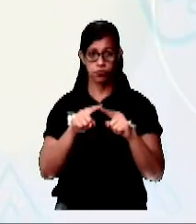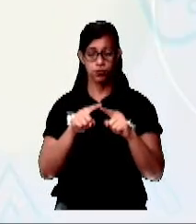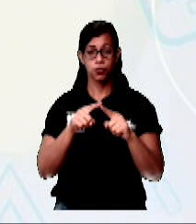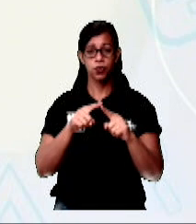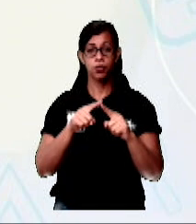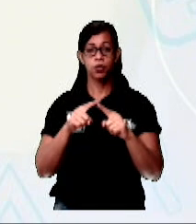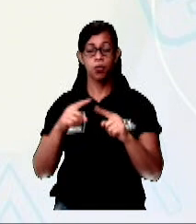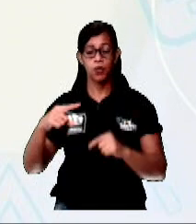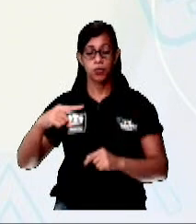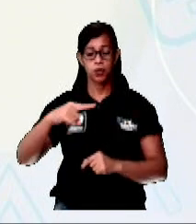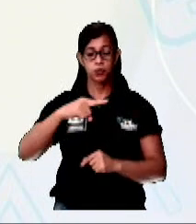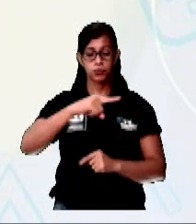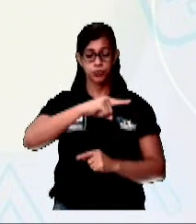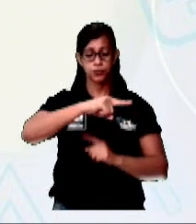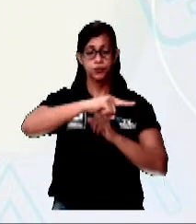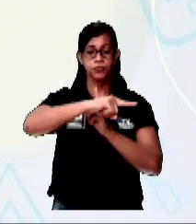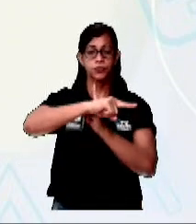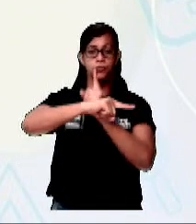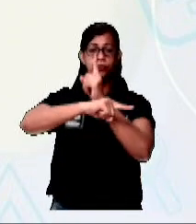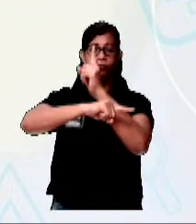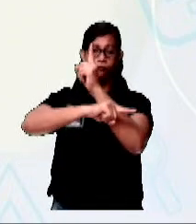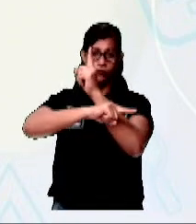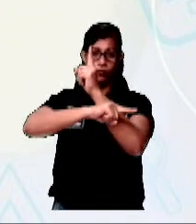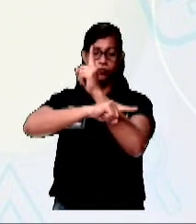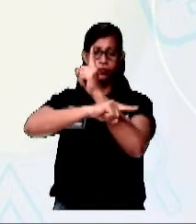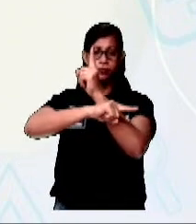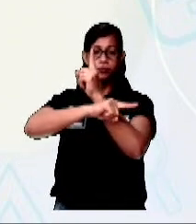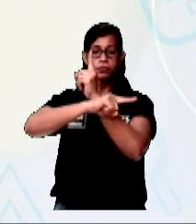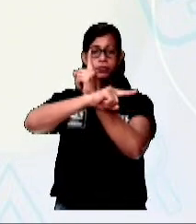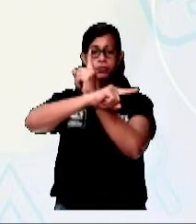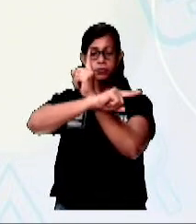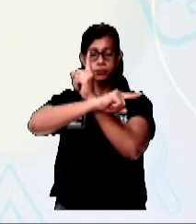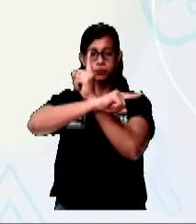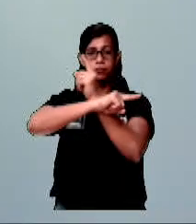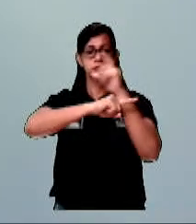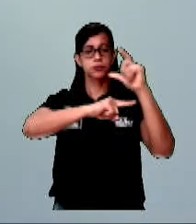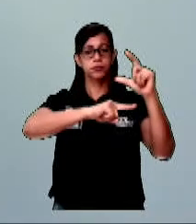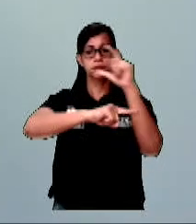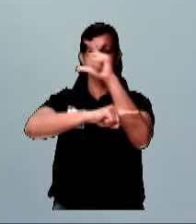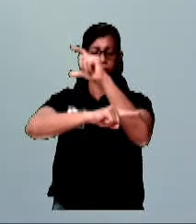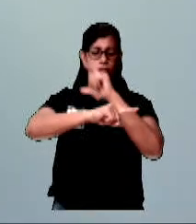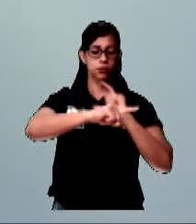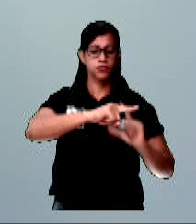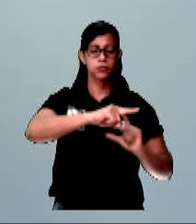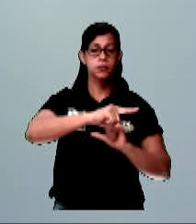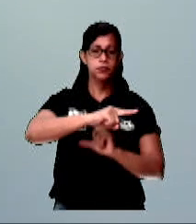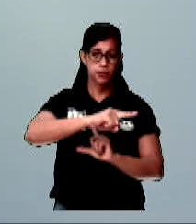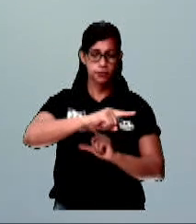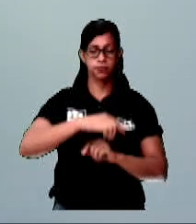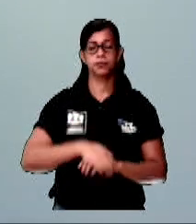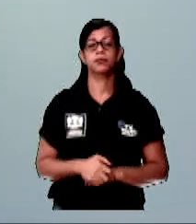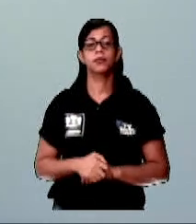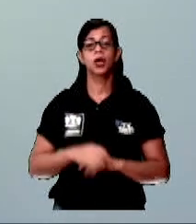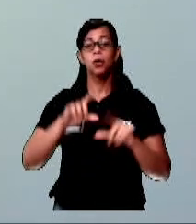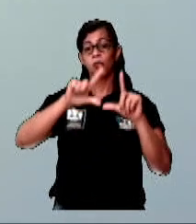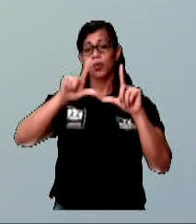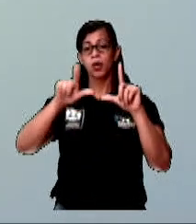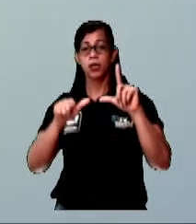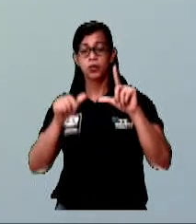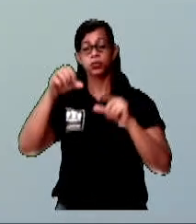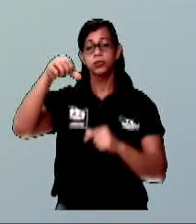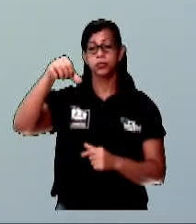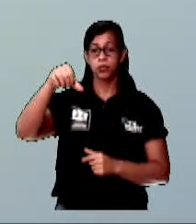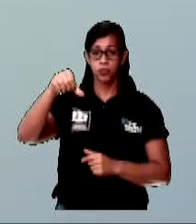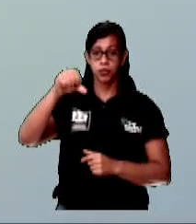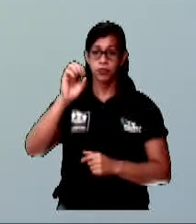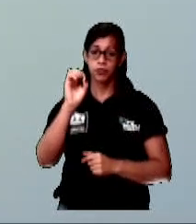que são perpendiculares. O que é isso, Briane? Forma um ângulo de 90 graus, certo? E aí a gente tem aqui os